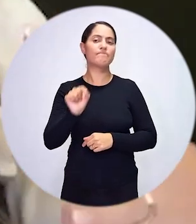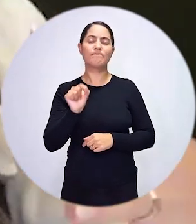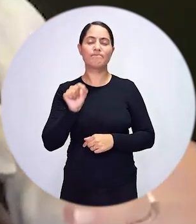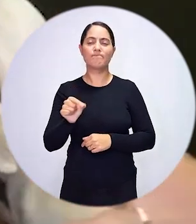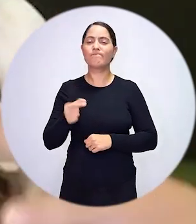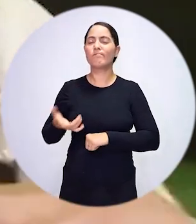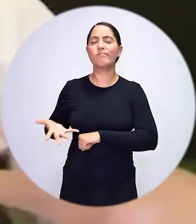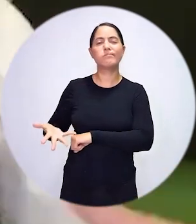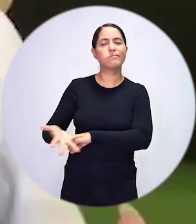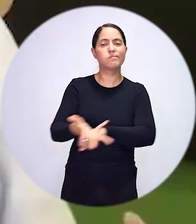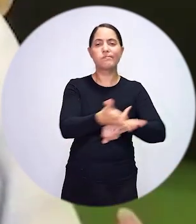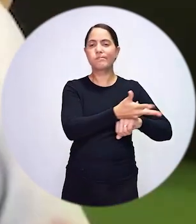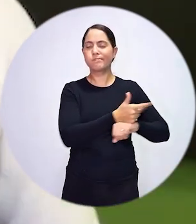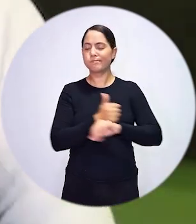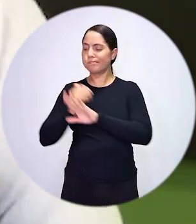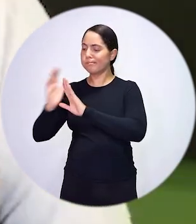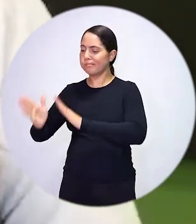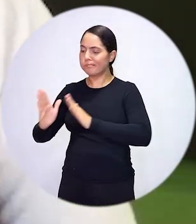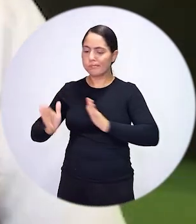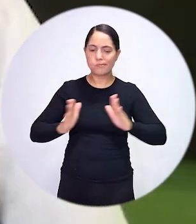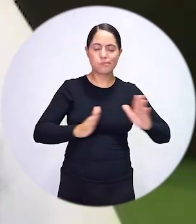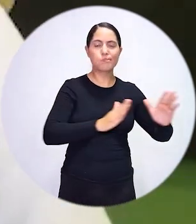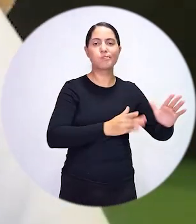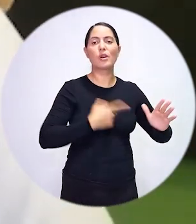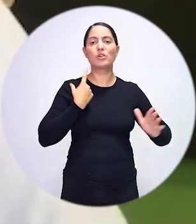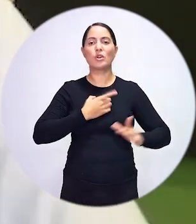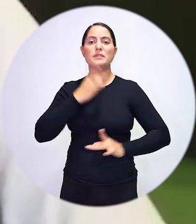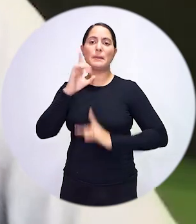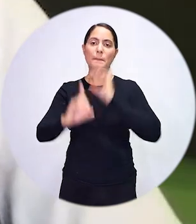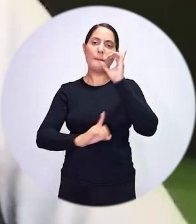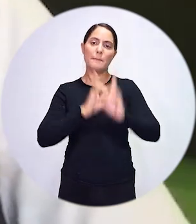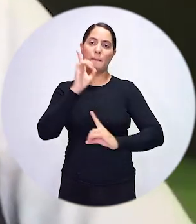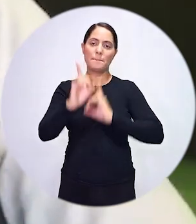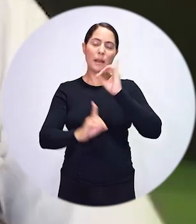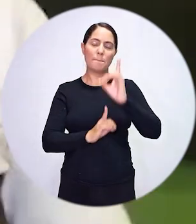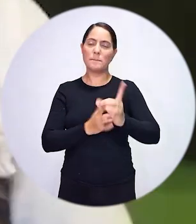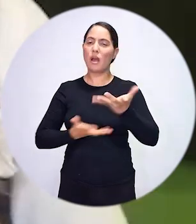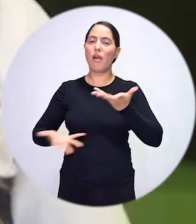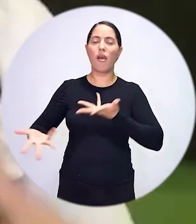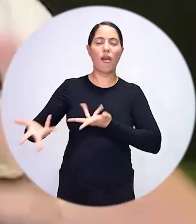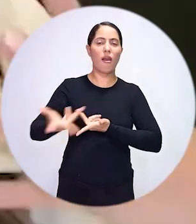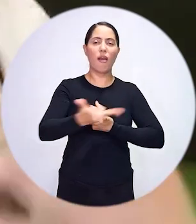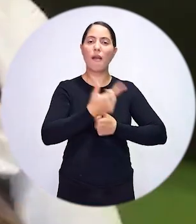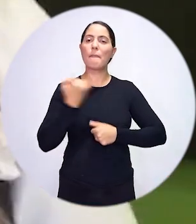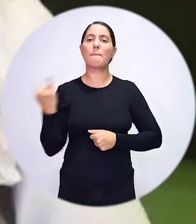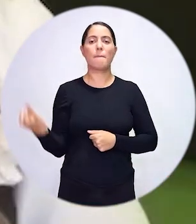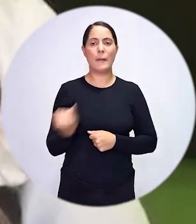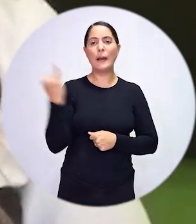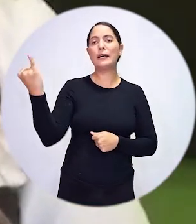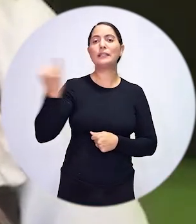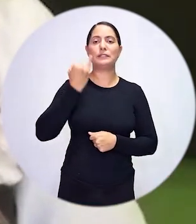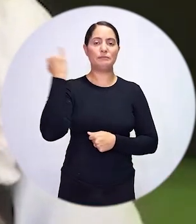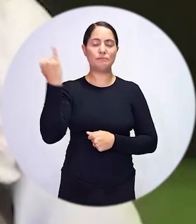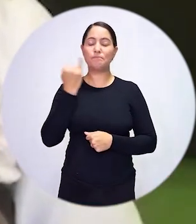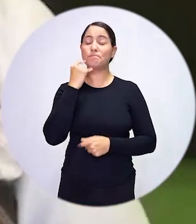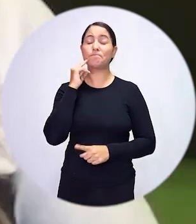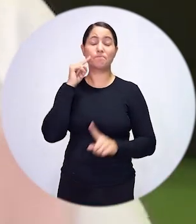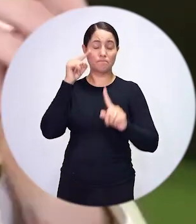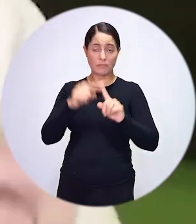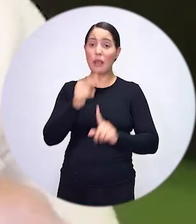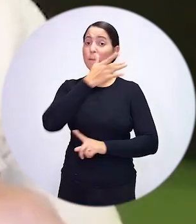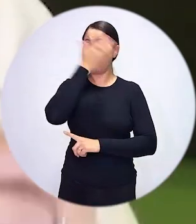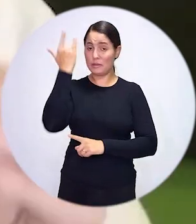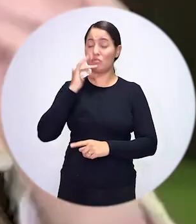nós conseguimos congregar neste grande circuito um diálogo extremamente importante